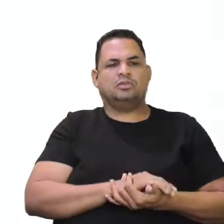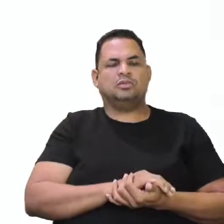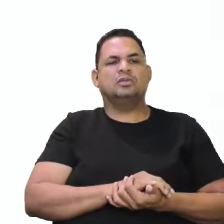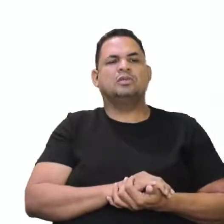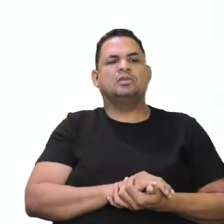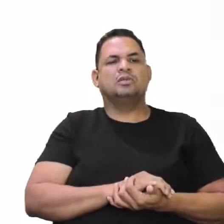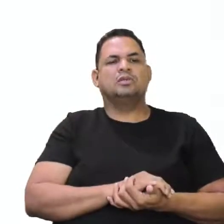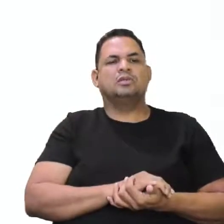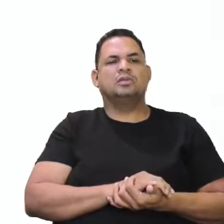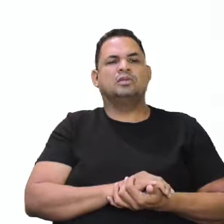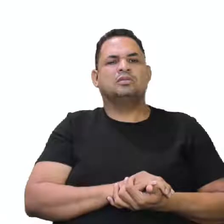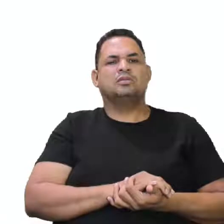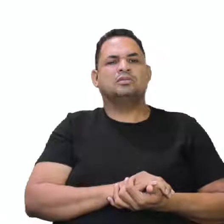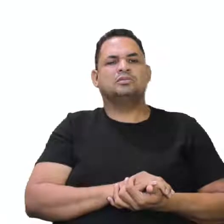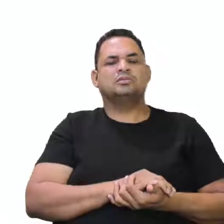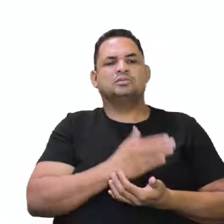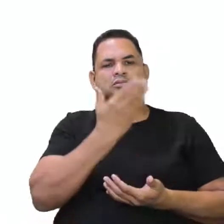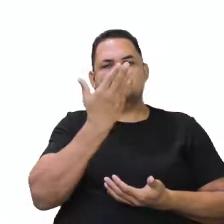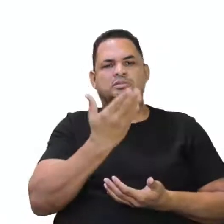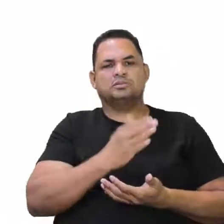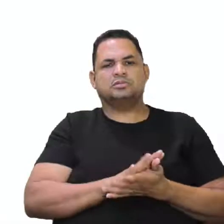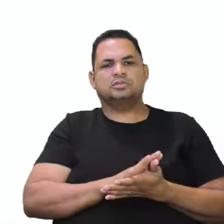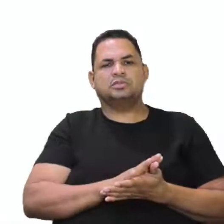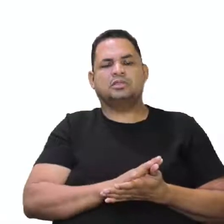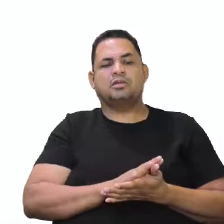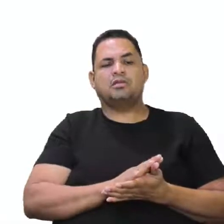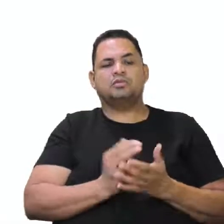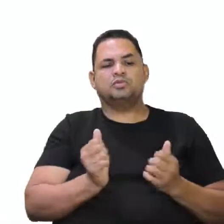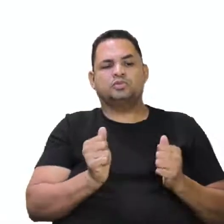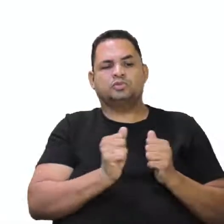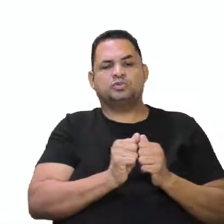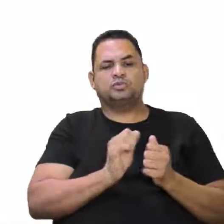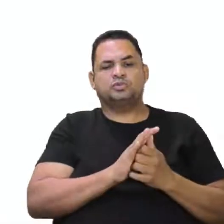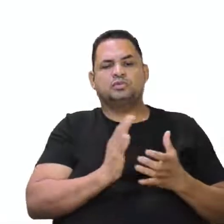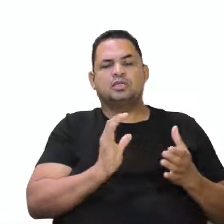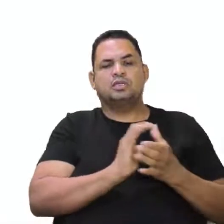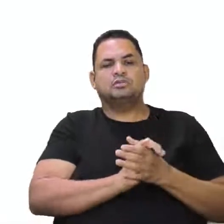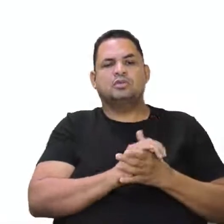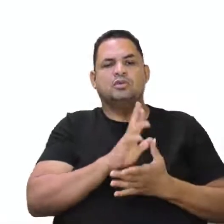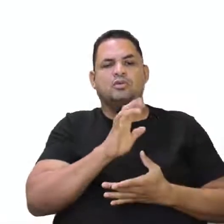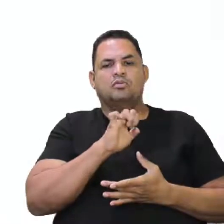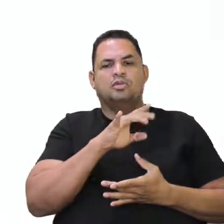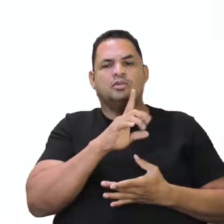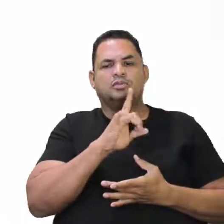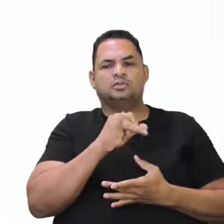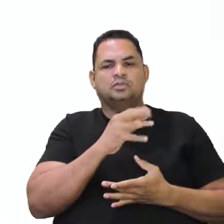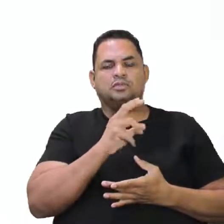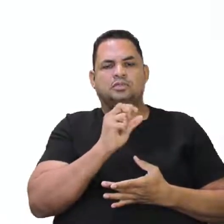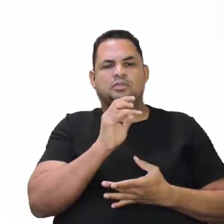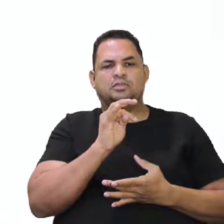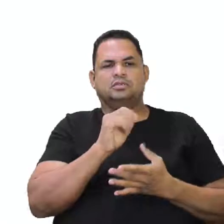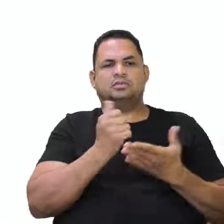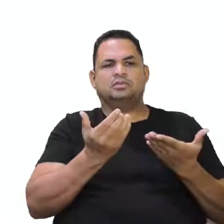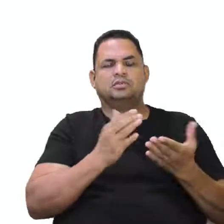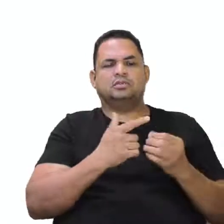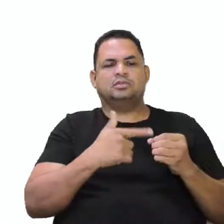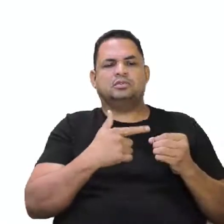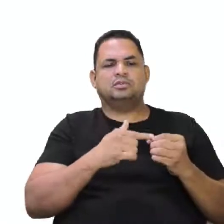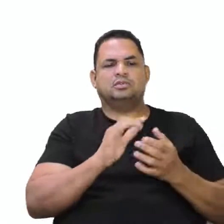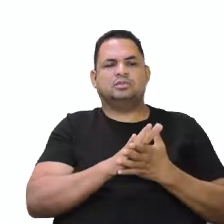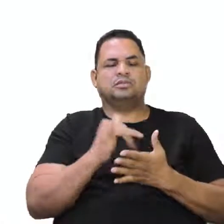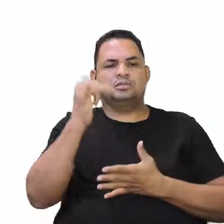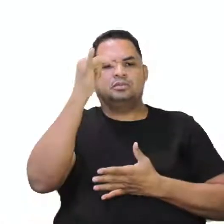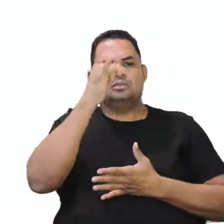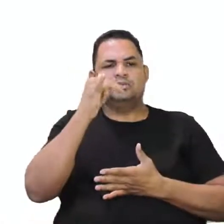que was the home of Shakespeare's famous star-crossed lovers, Romeu e Julieta? Então, a cidade italiana